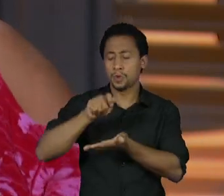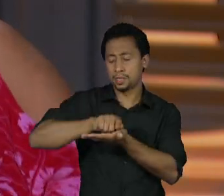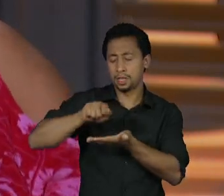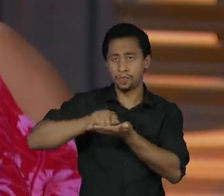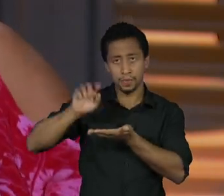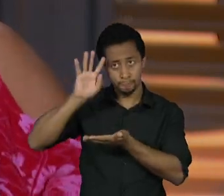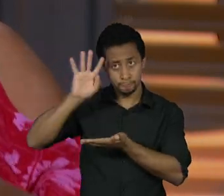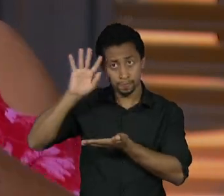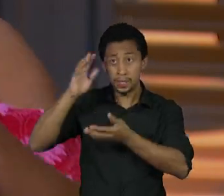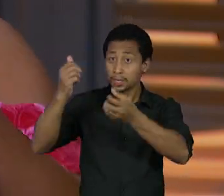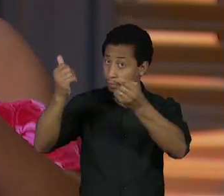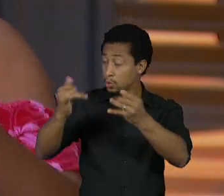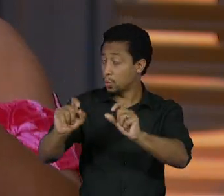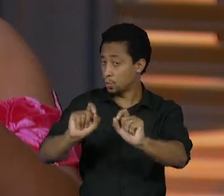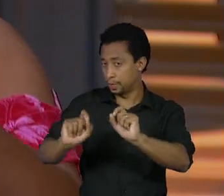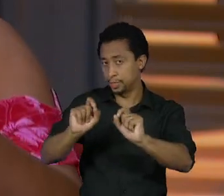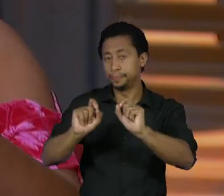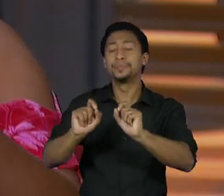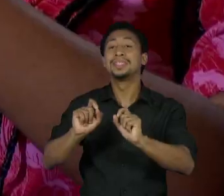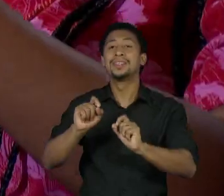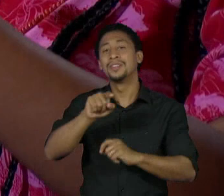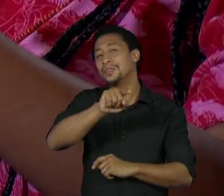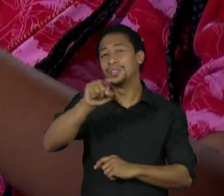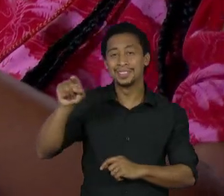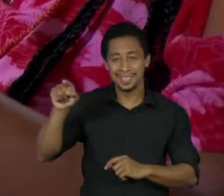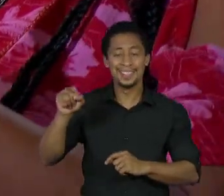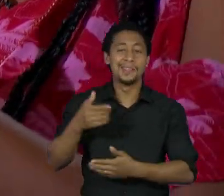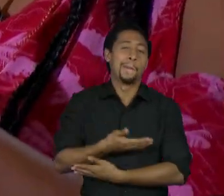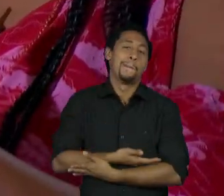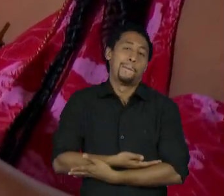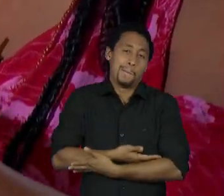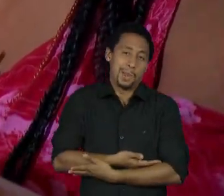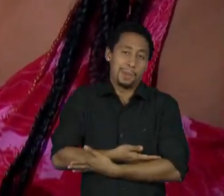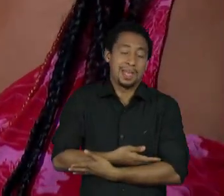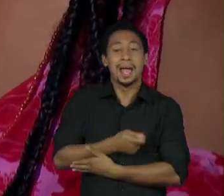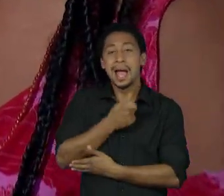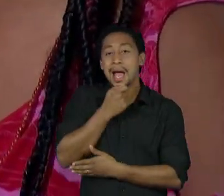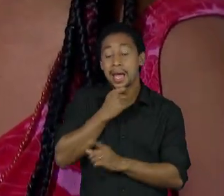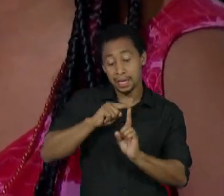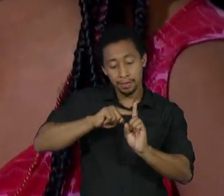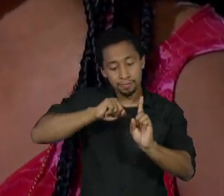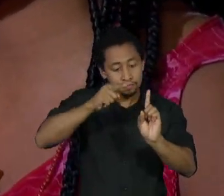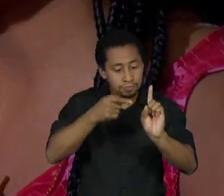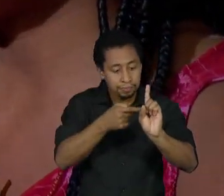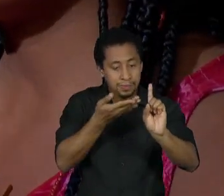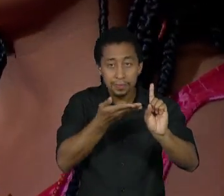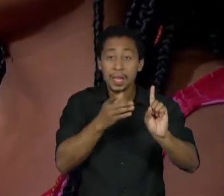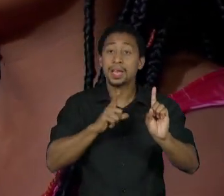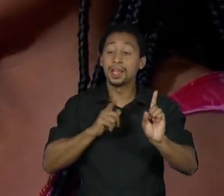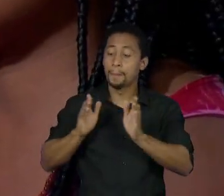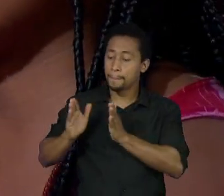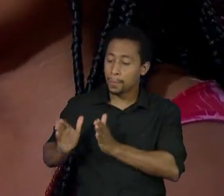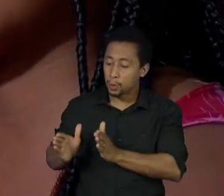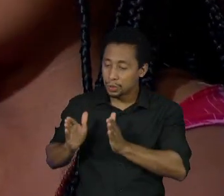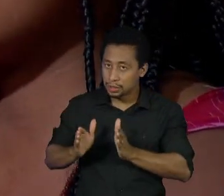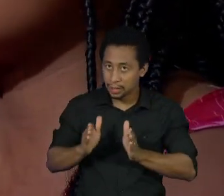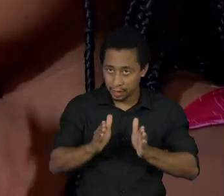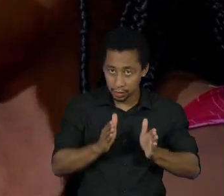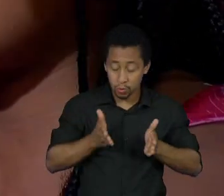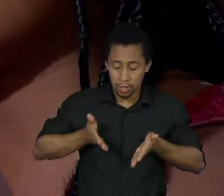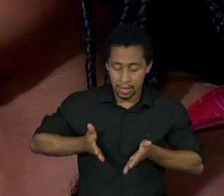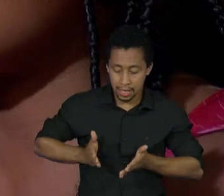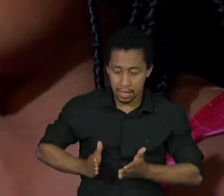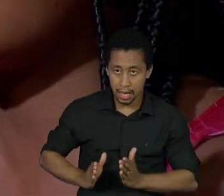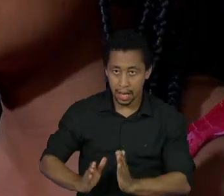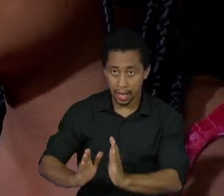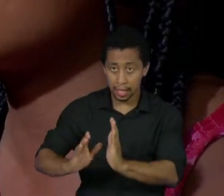nossa mãe, tem todo o processo de exames que são feitos. Quando a gente nasce, tem um registro de nascimento. Quando a gente vai para a escola, tem